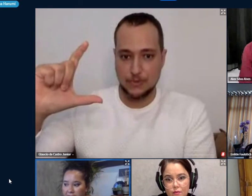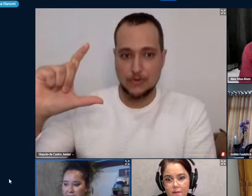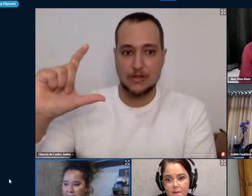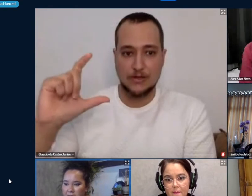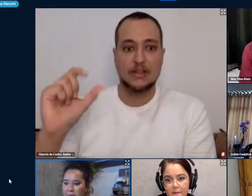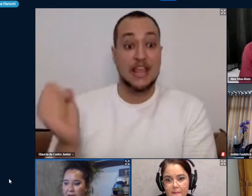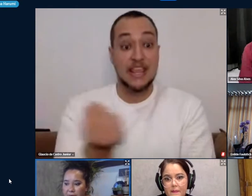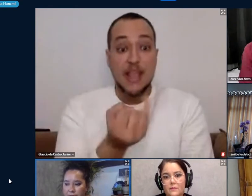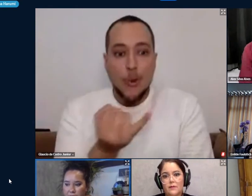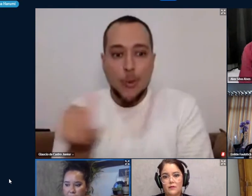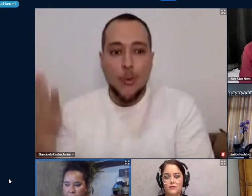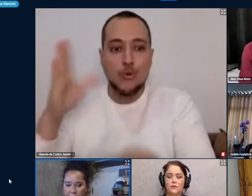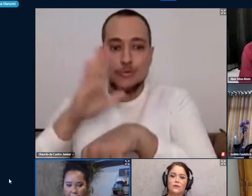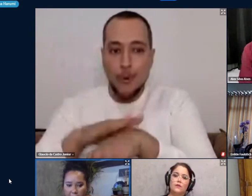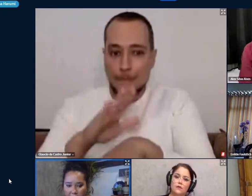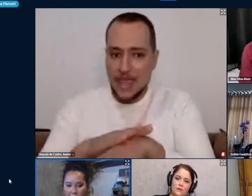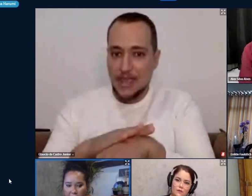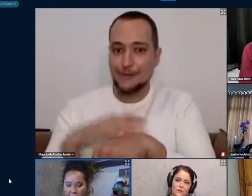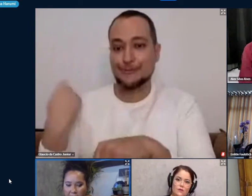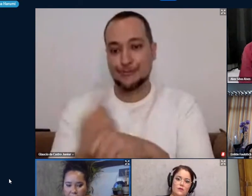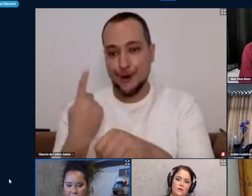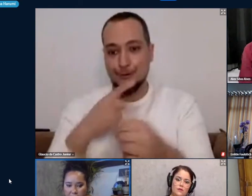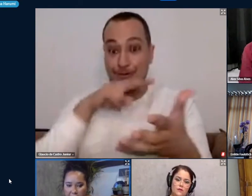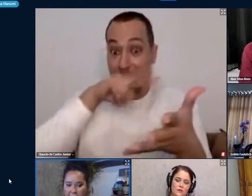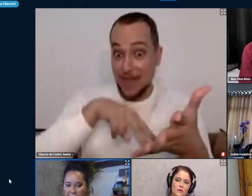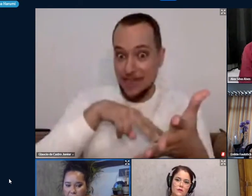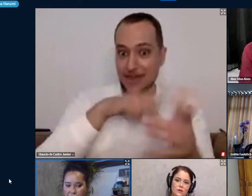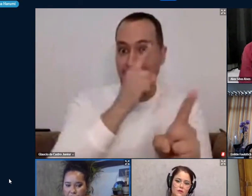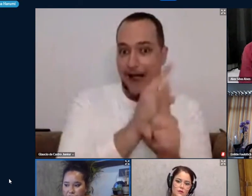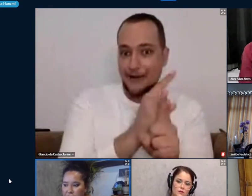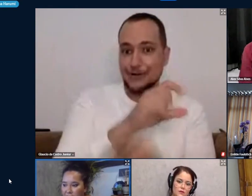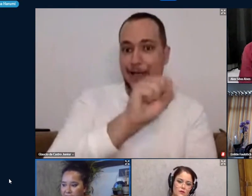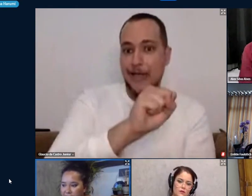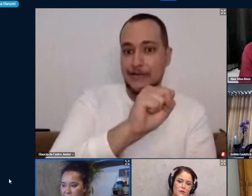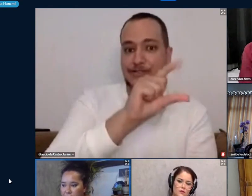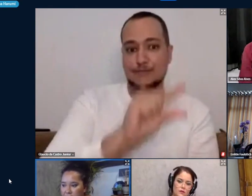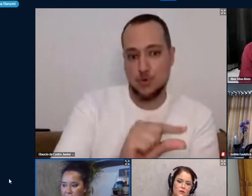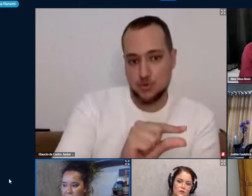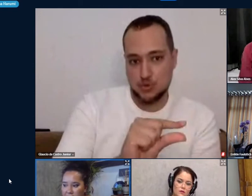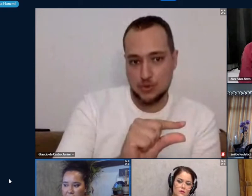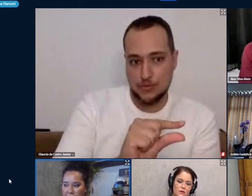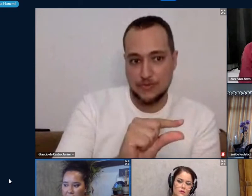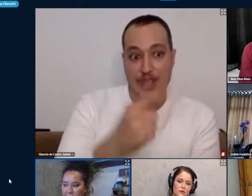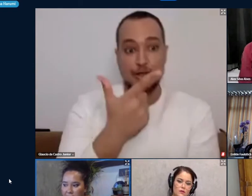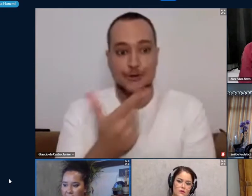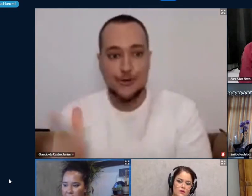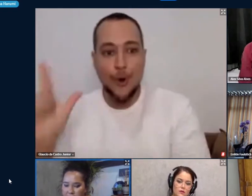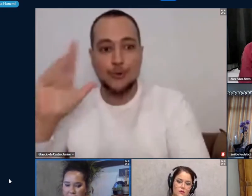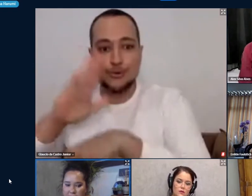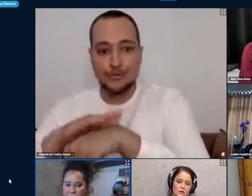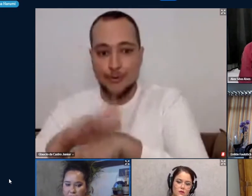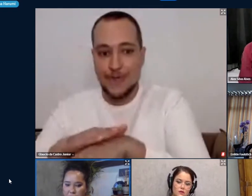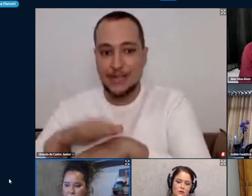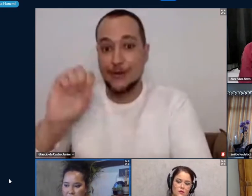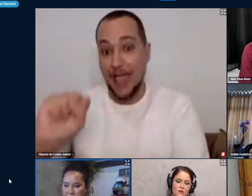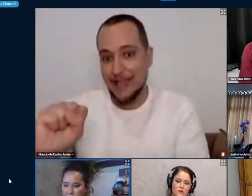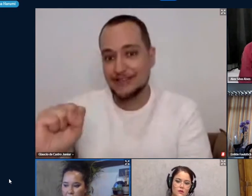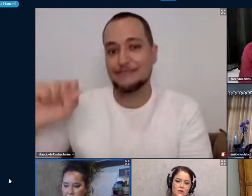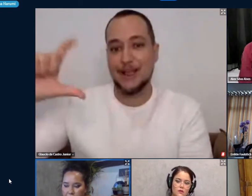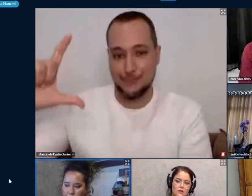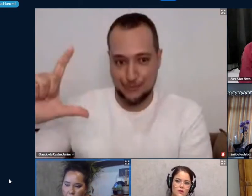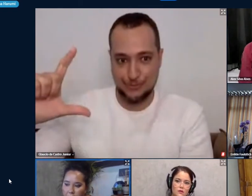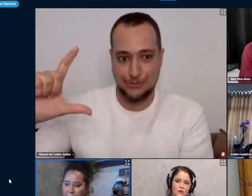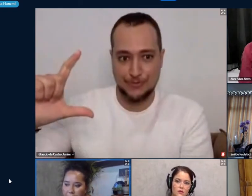com S em maiúsculo no seu trabalho. A gente já viu que existe uma